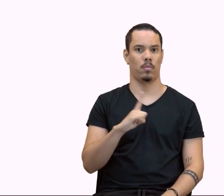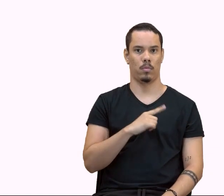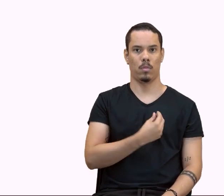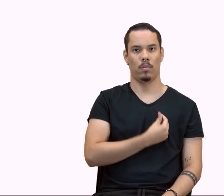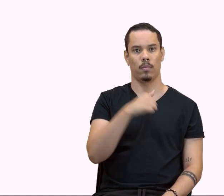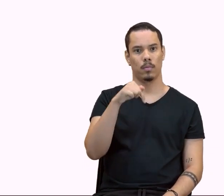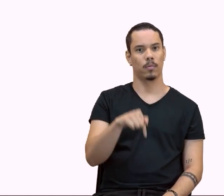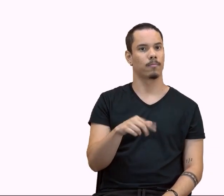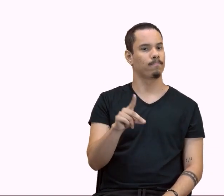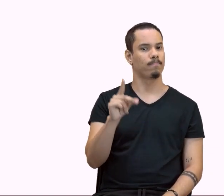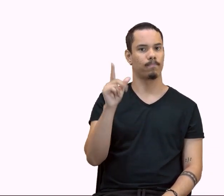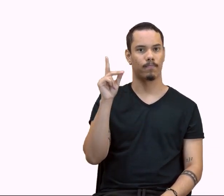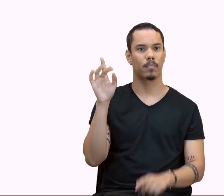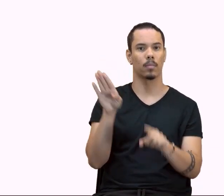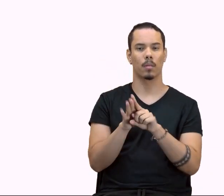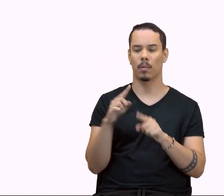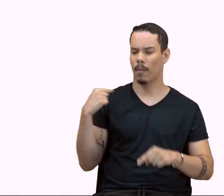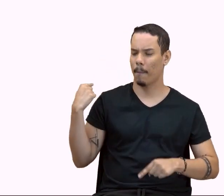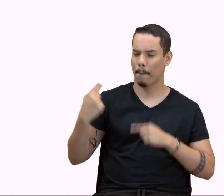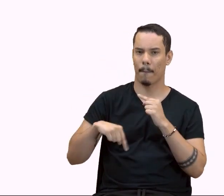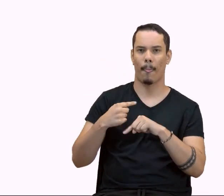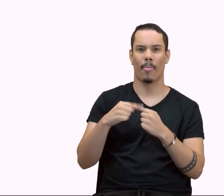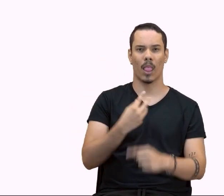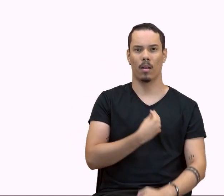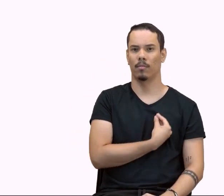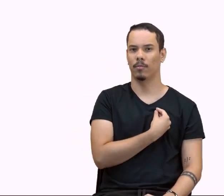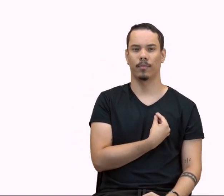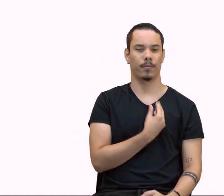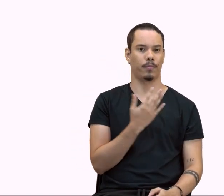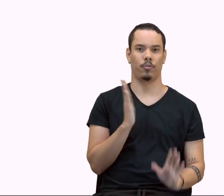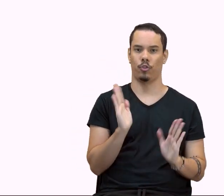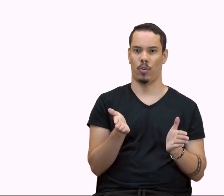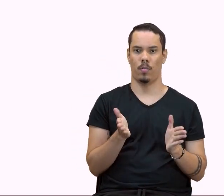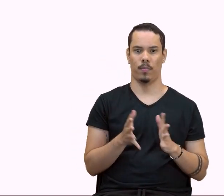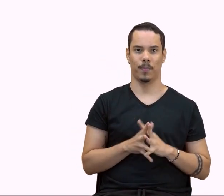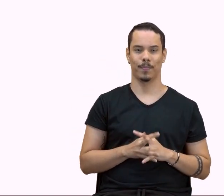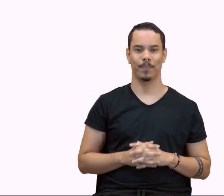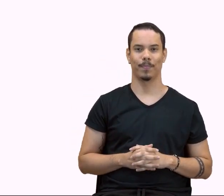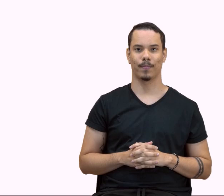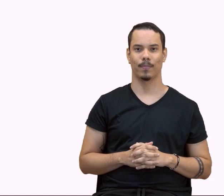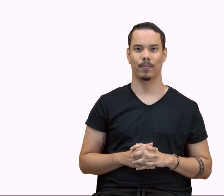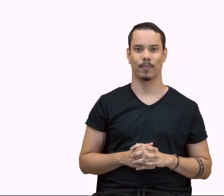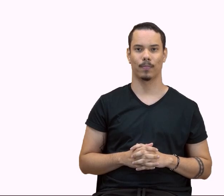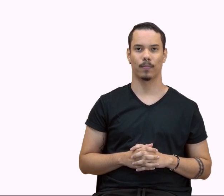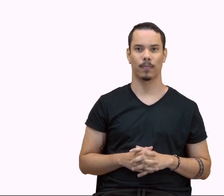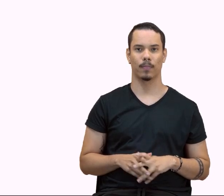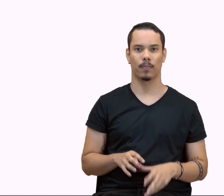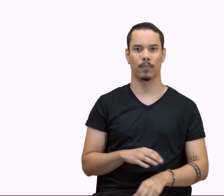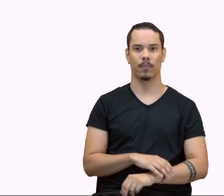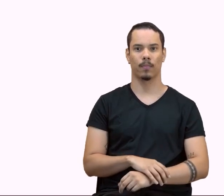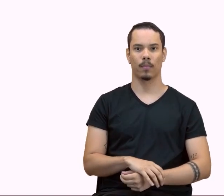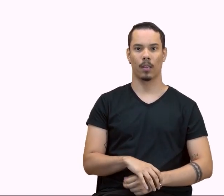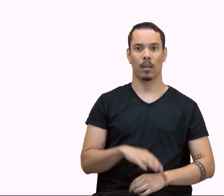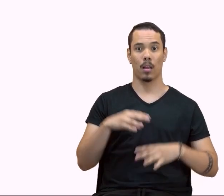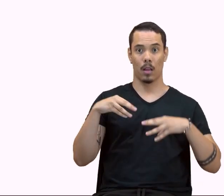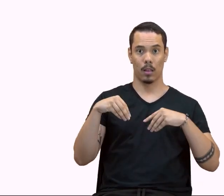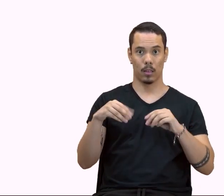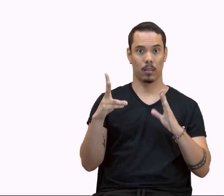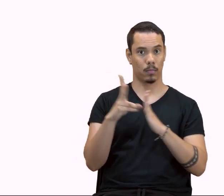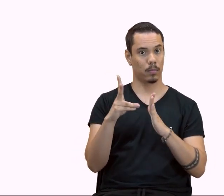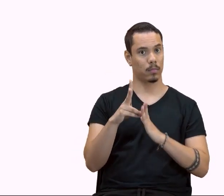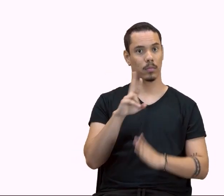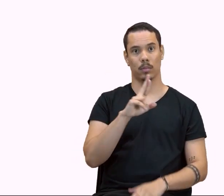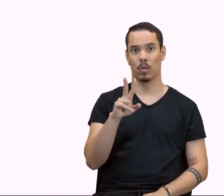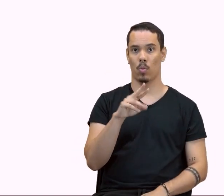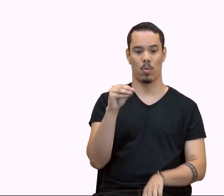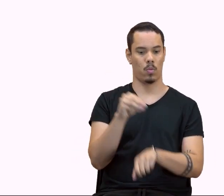aqui e tradicionalmente vivem aqui há muito tempo. Beleza? As terras indígenas não são consideradas unidades de